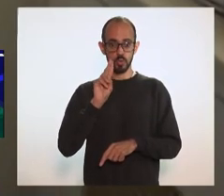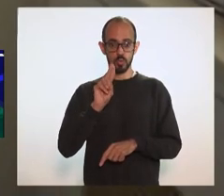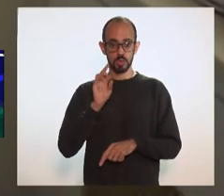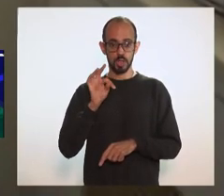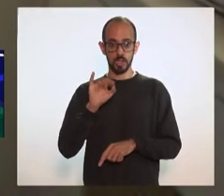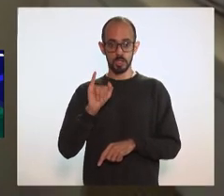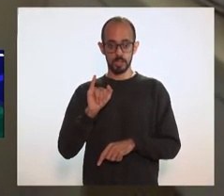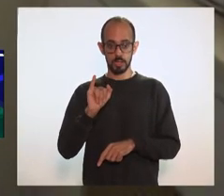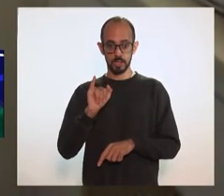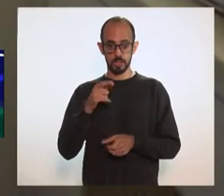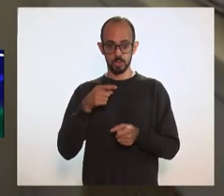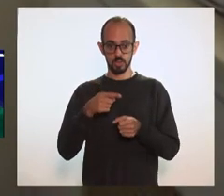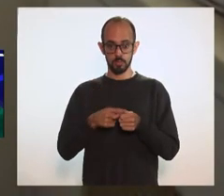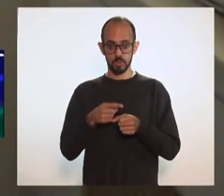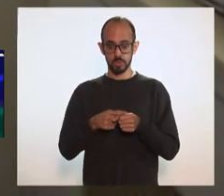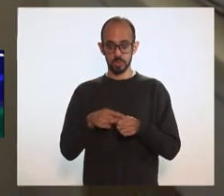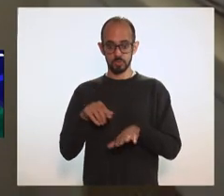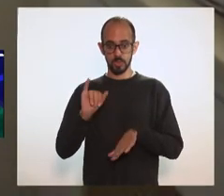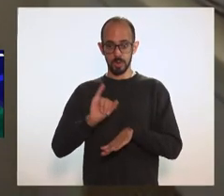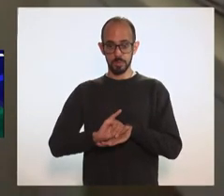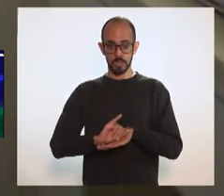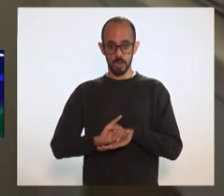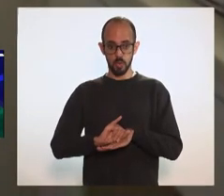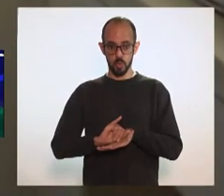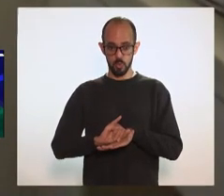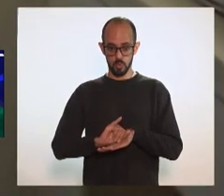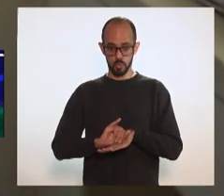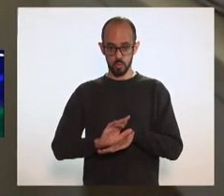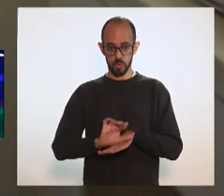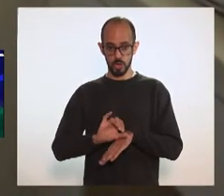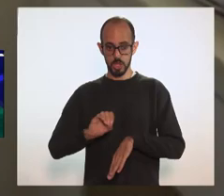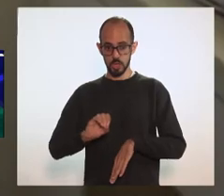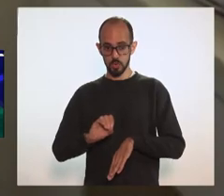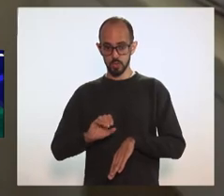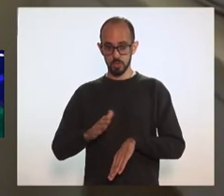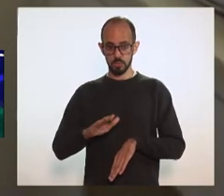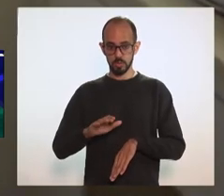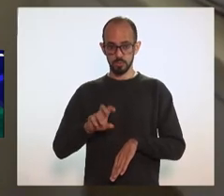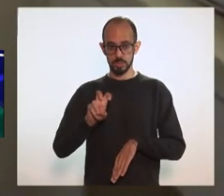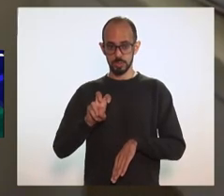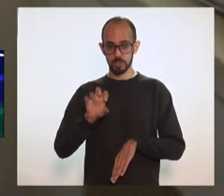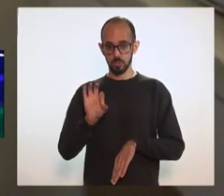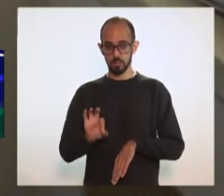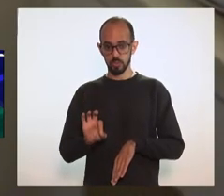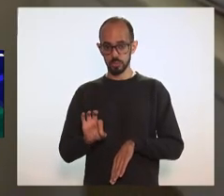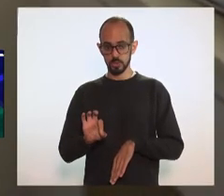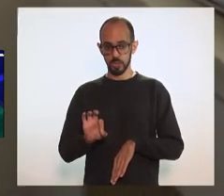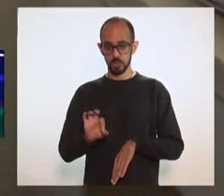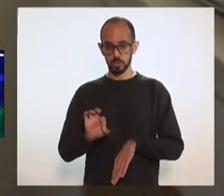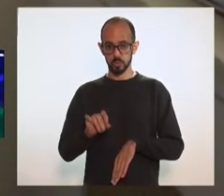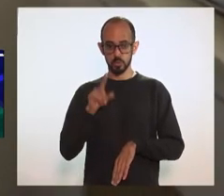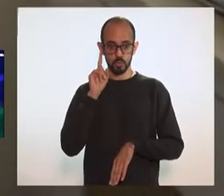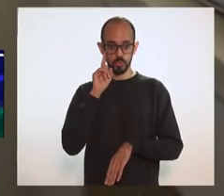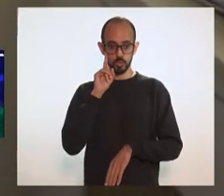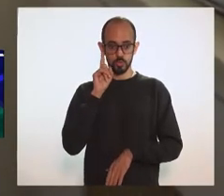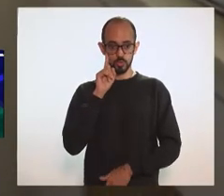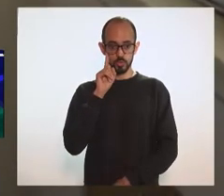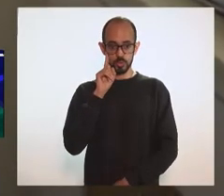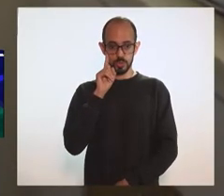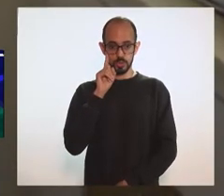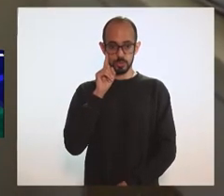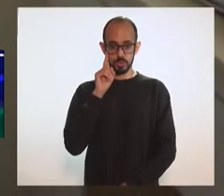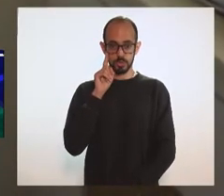município da capital estava numa média de 5% ao dia.